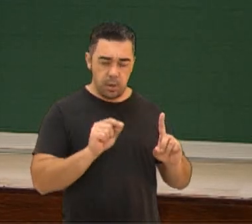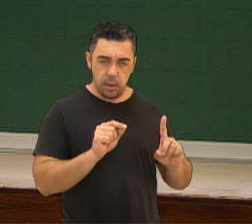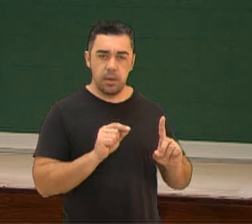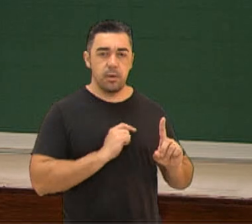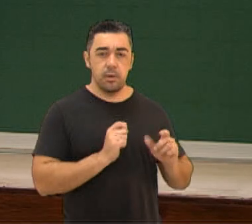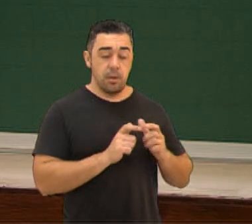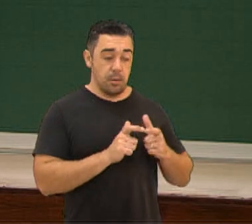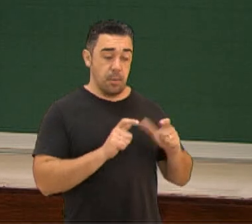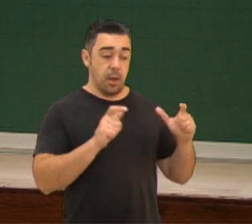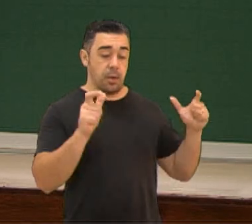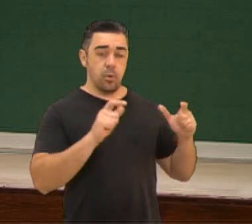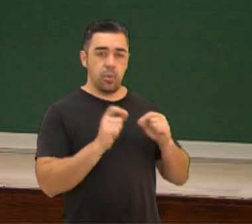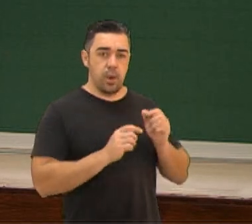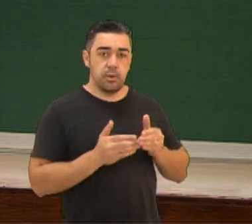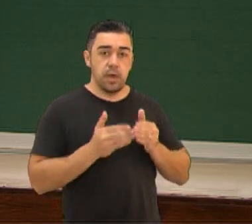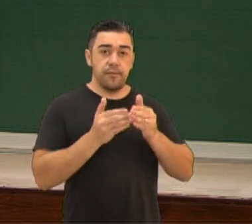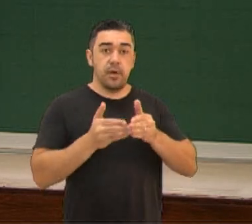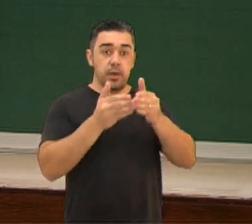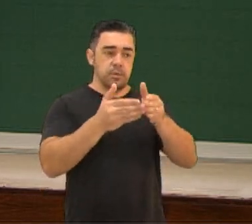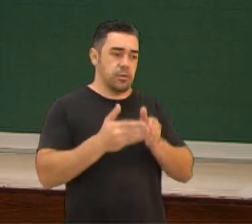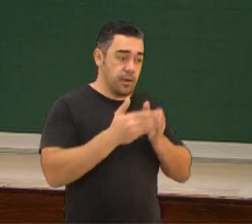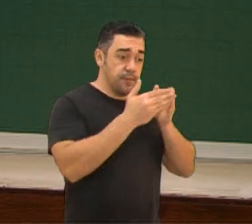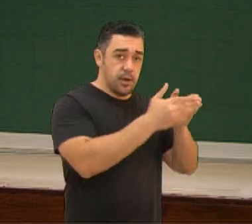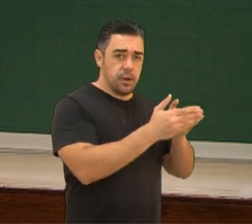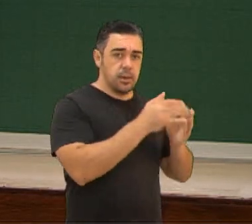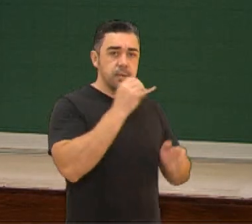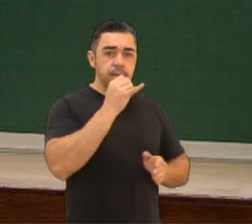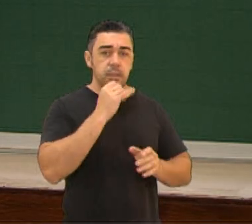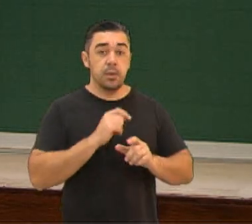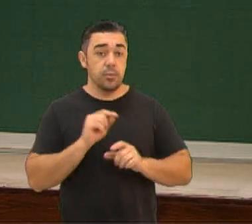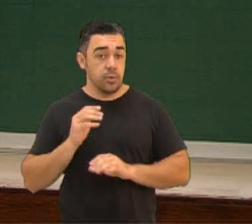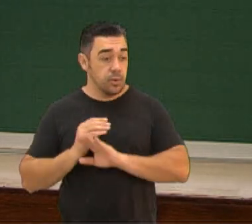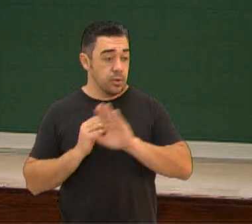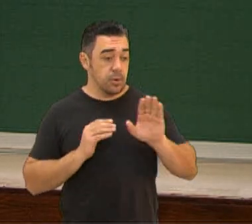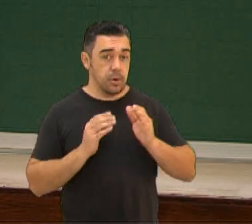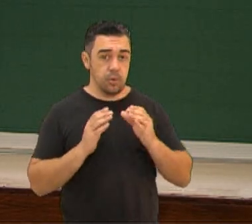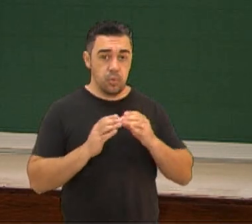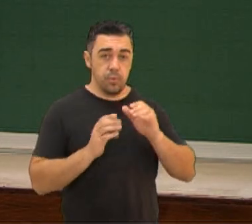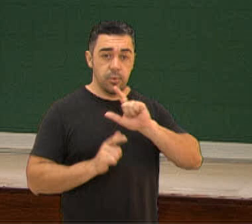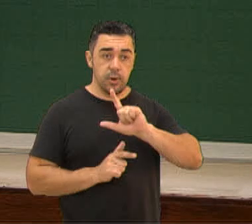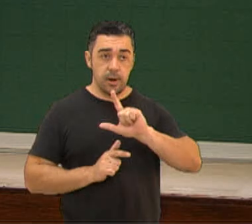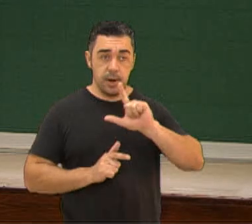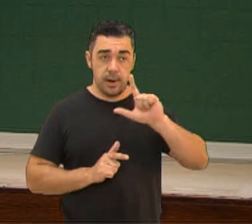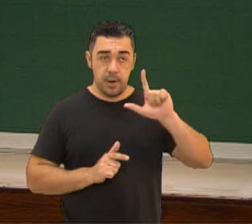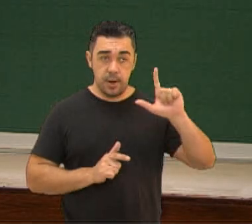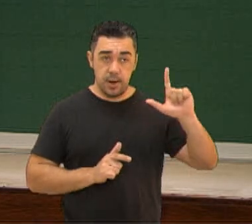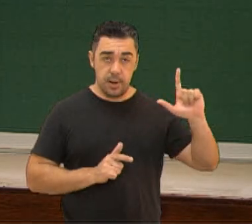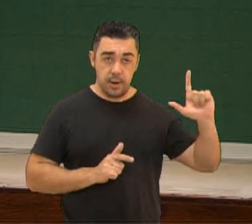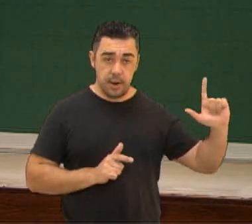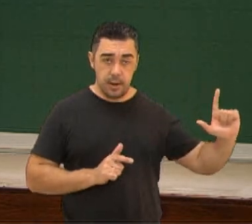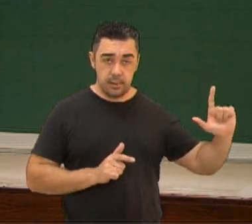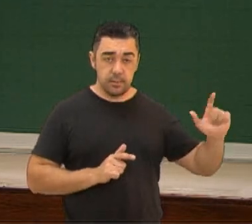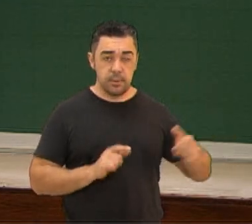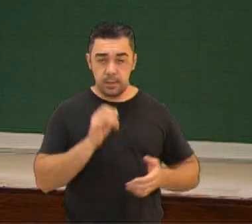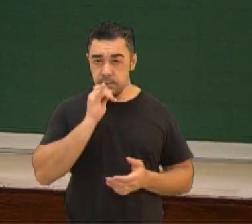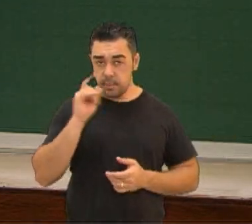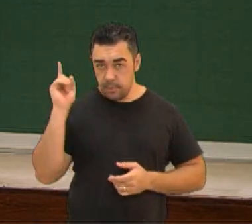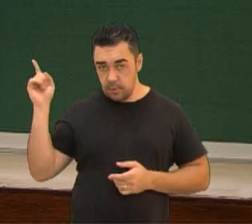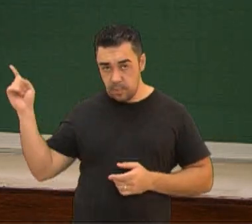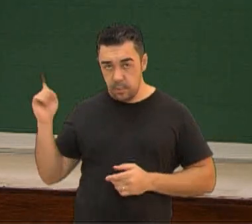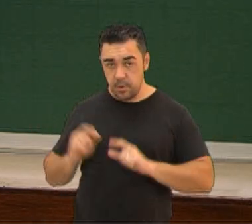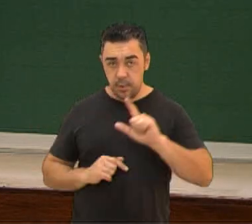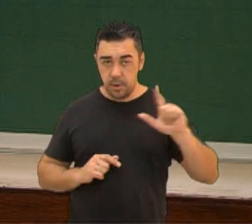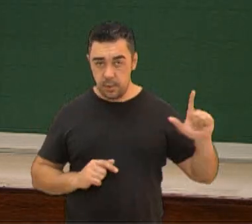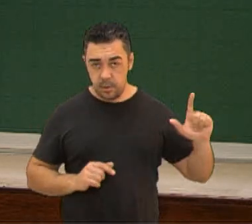de expandir a sua navegação partindo para leste, né? Olha aqui uma rosa dos ventos,